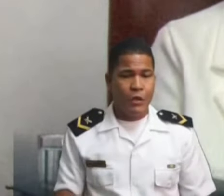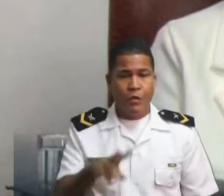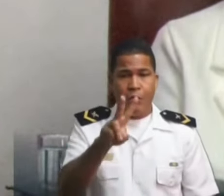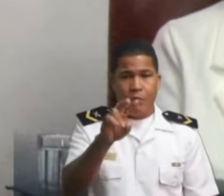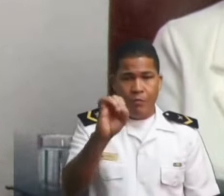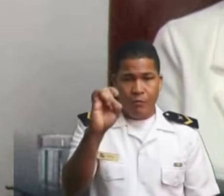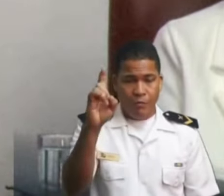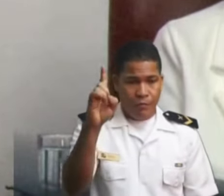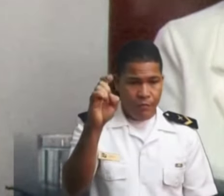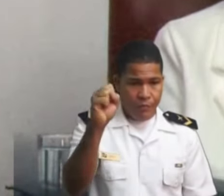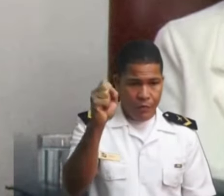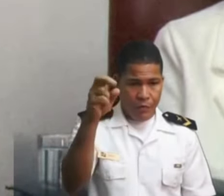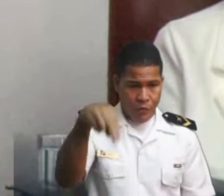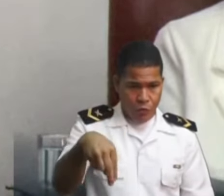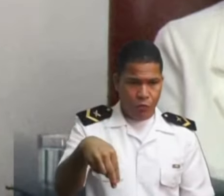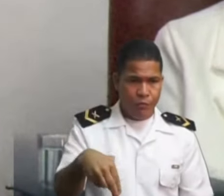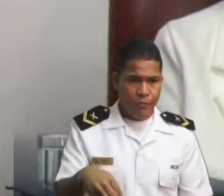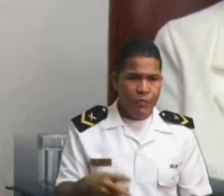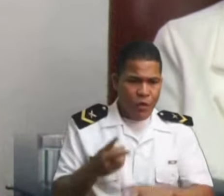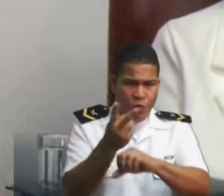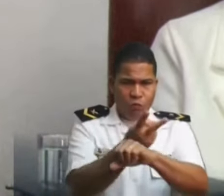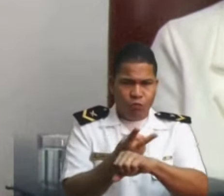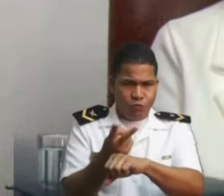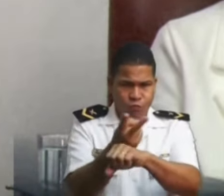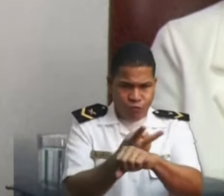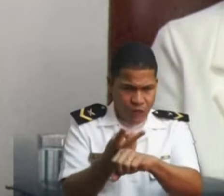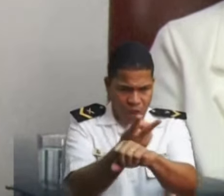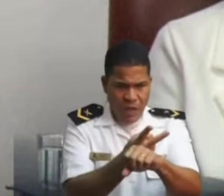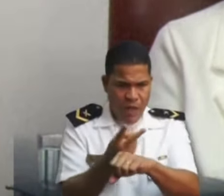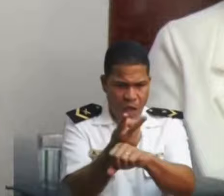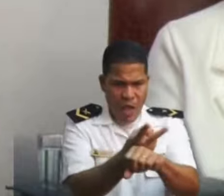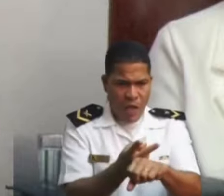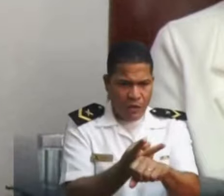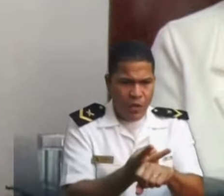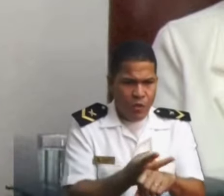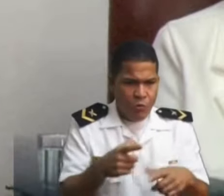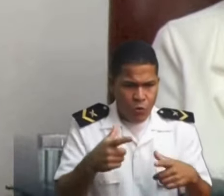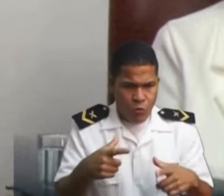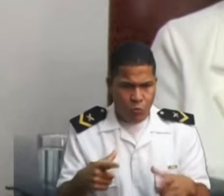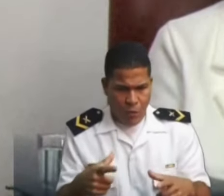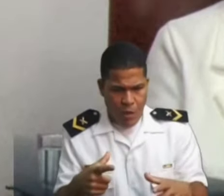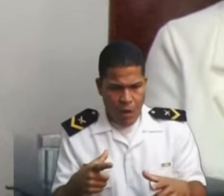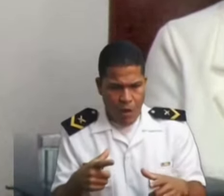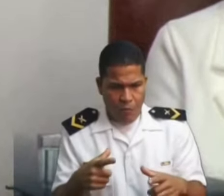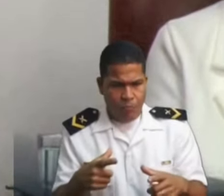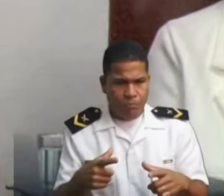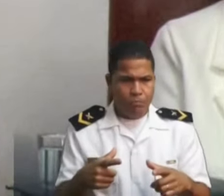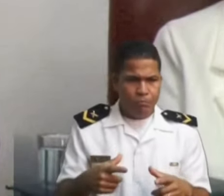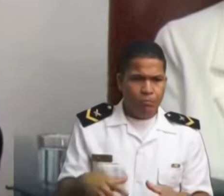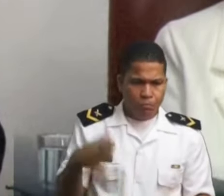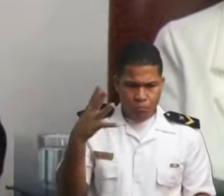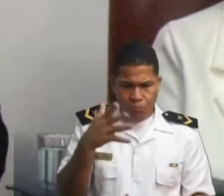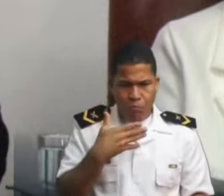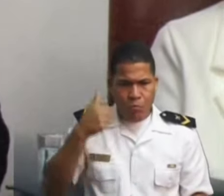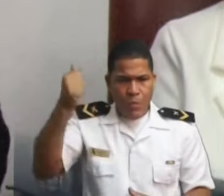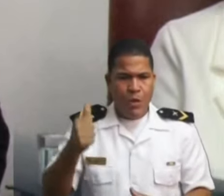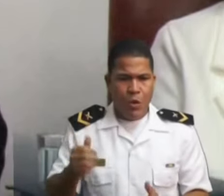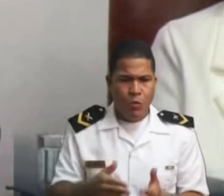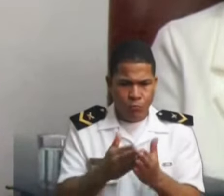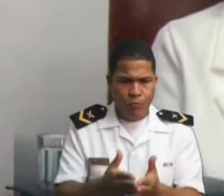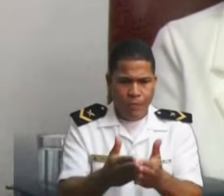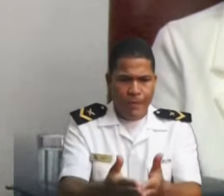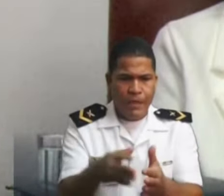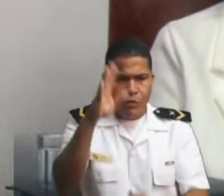aspas, os ventos sopram favoráveis à navegação brasileira, fecha aspas. Por